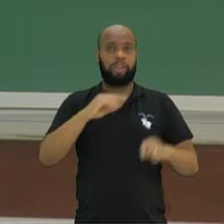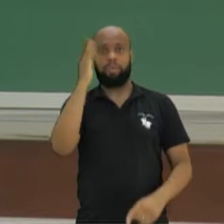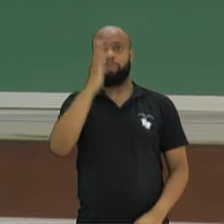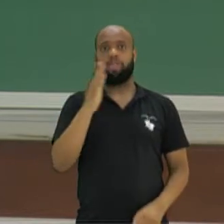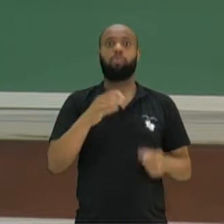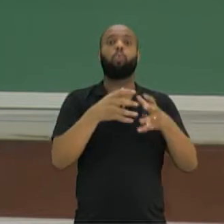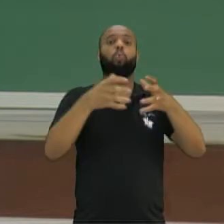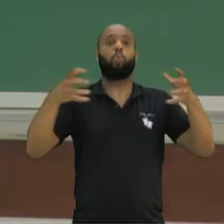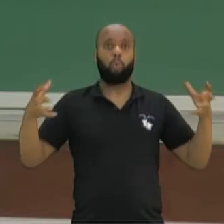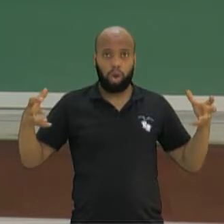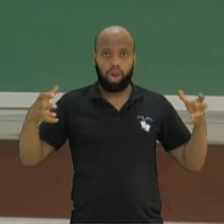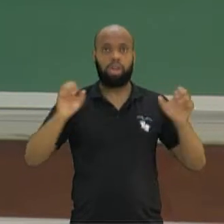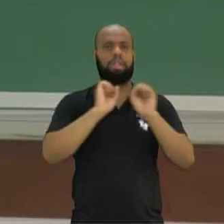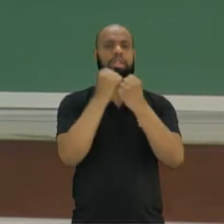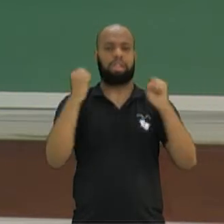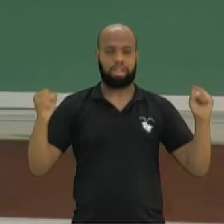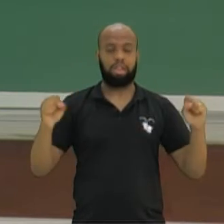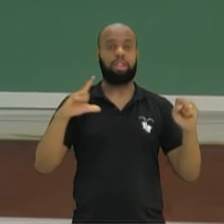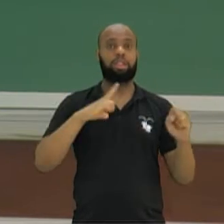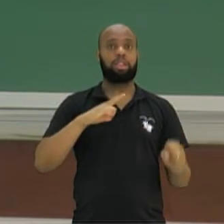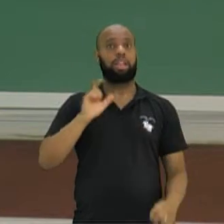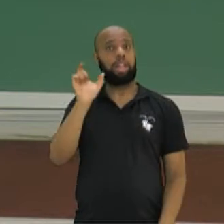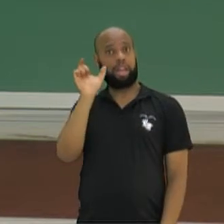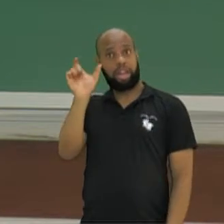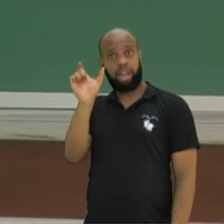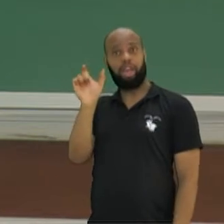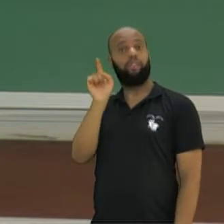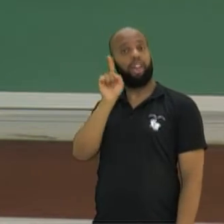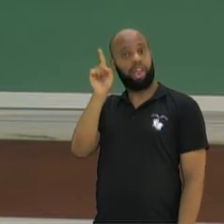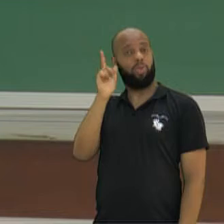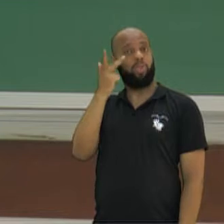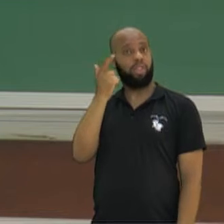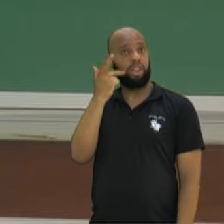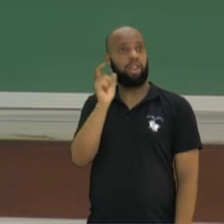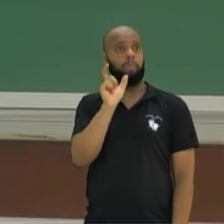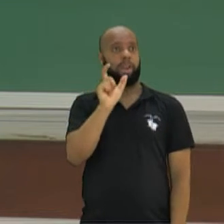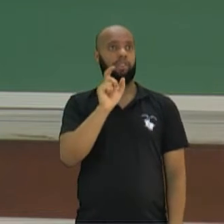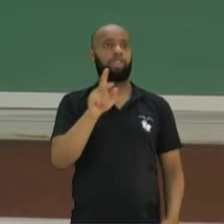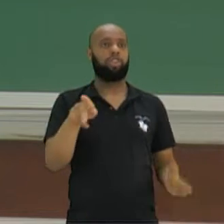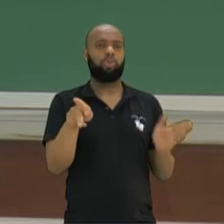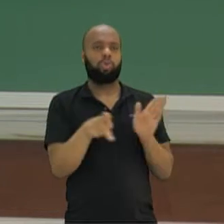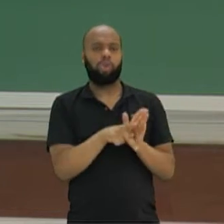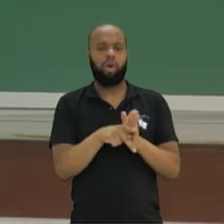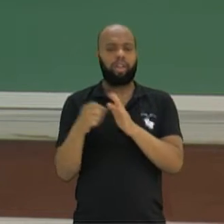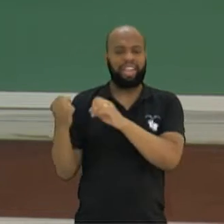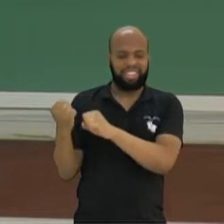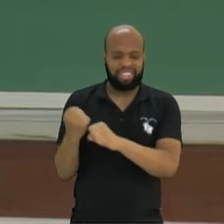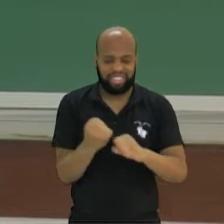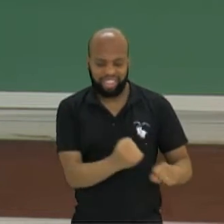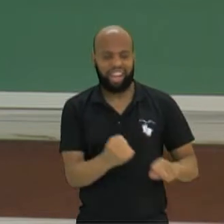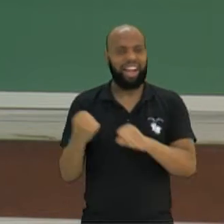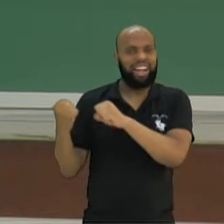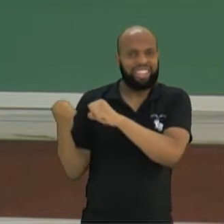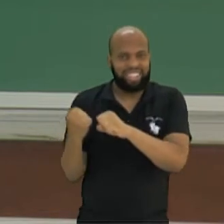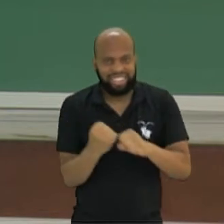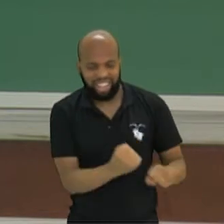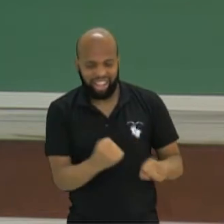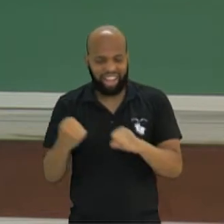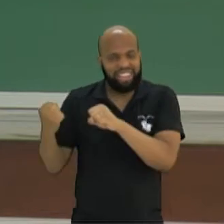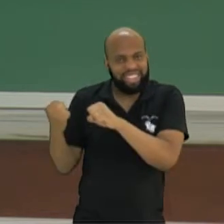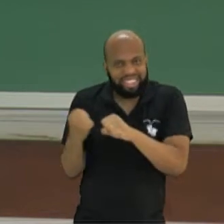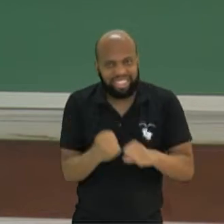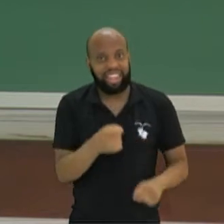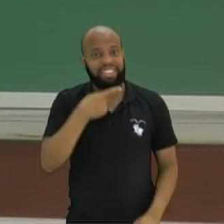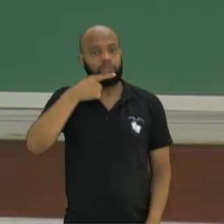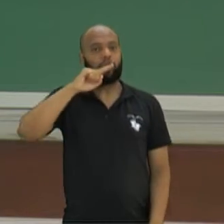né? Em alguns lugares, inclusive no Ceará, a palavra engenho era só a moenda, era só a máquina, que poderia, no termo